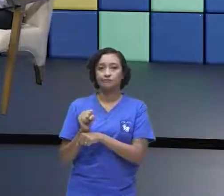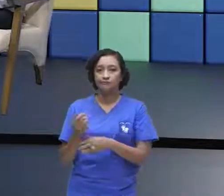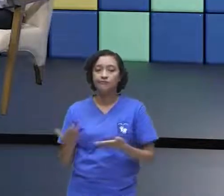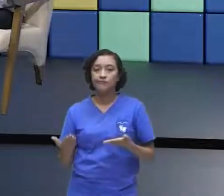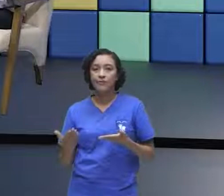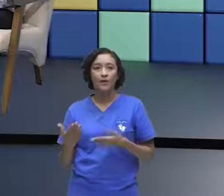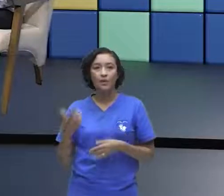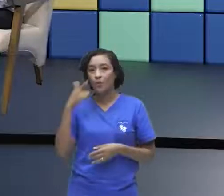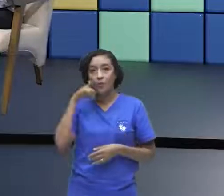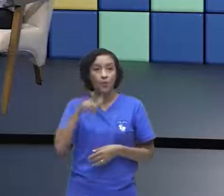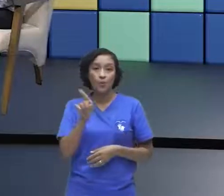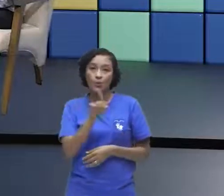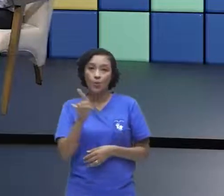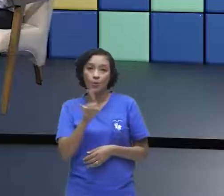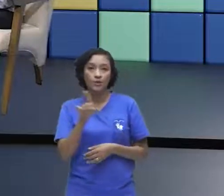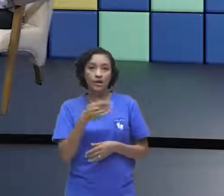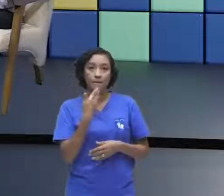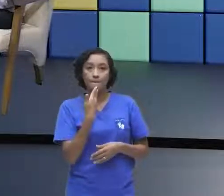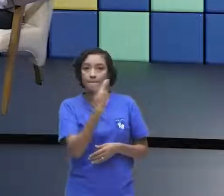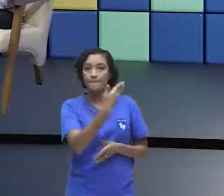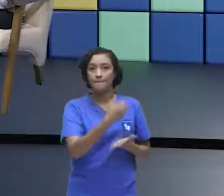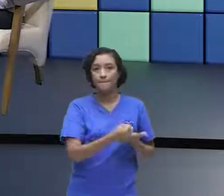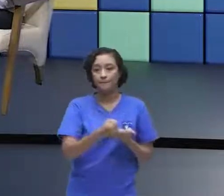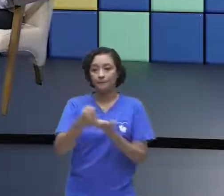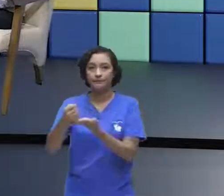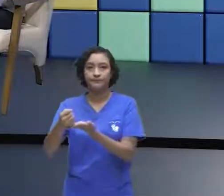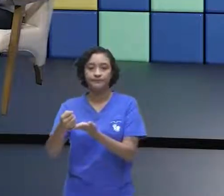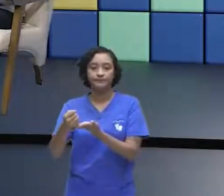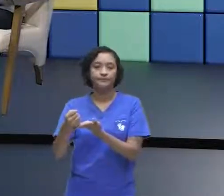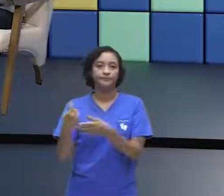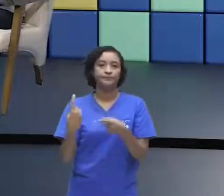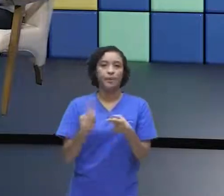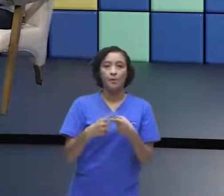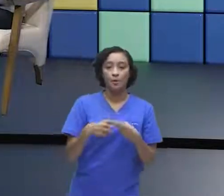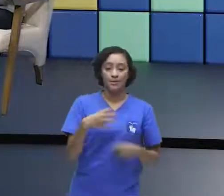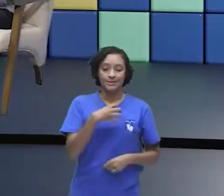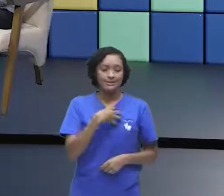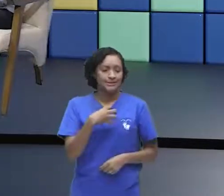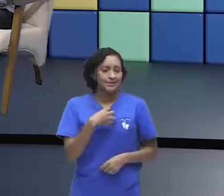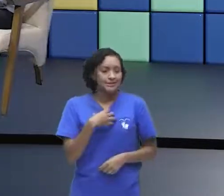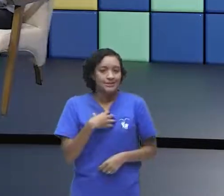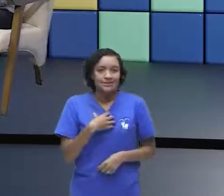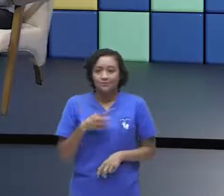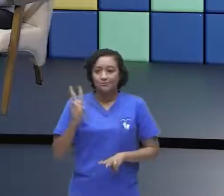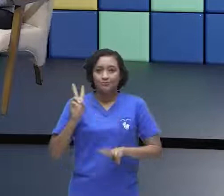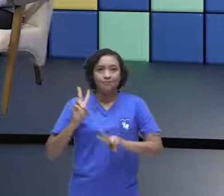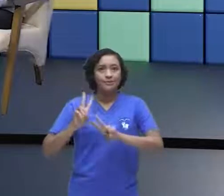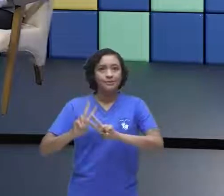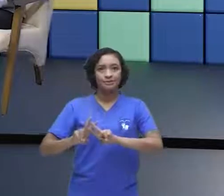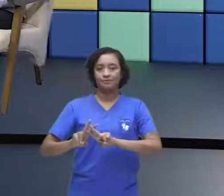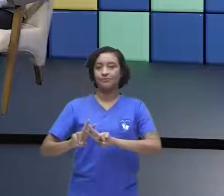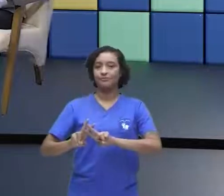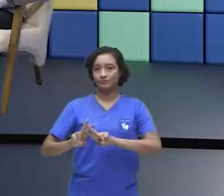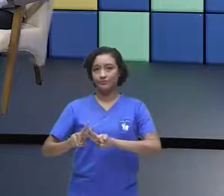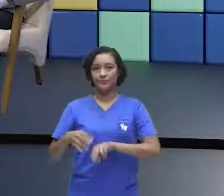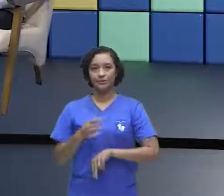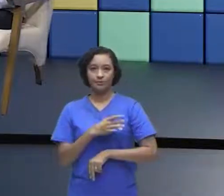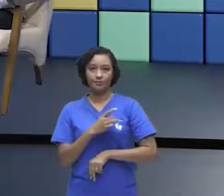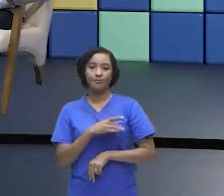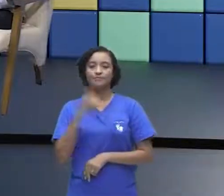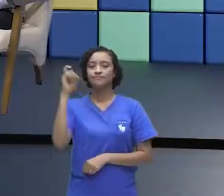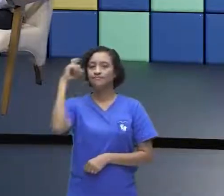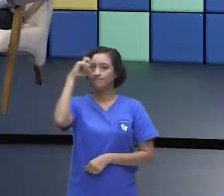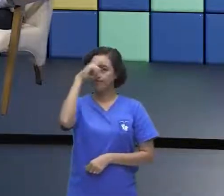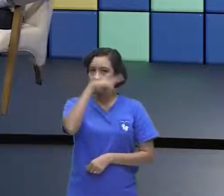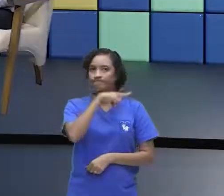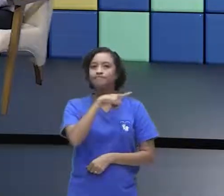consiga nem, até mesmo para pedir ajuda, né? Porque se sente ali aprisionada. E aí é difícil também, né? A